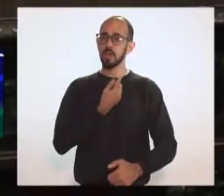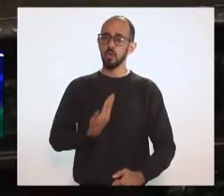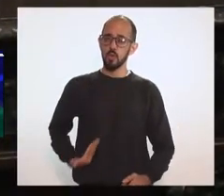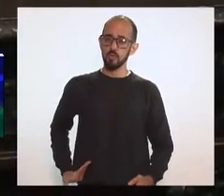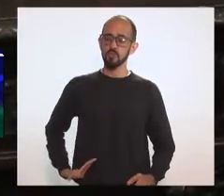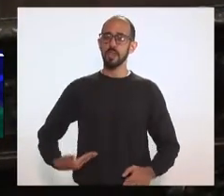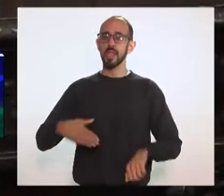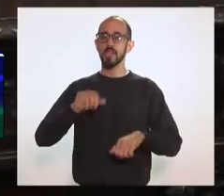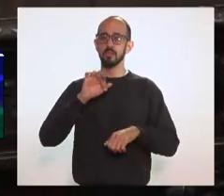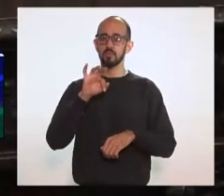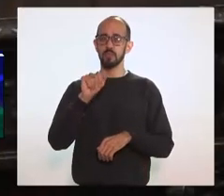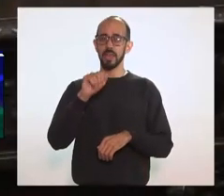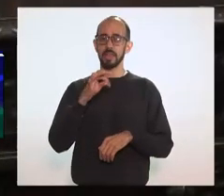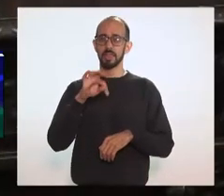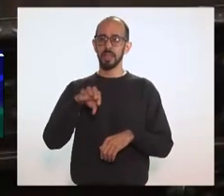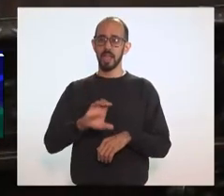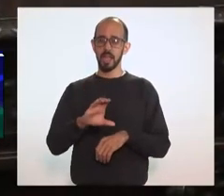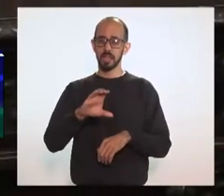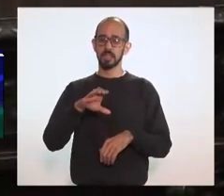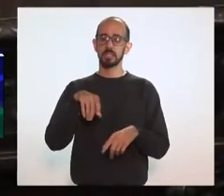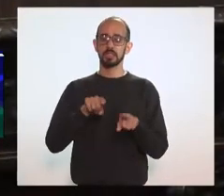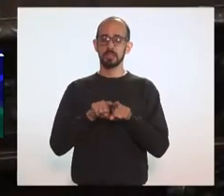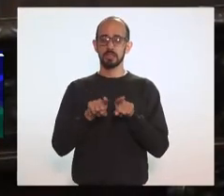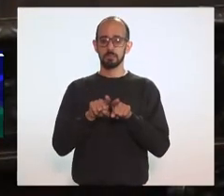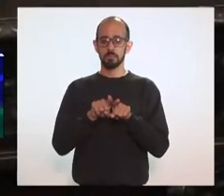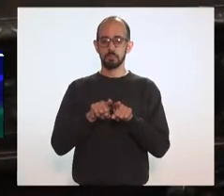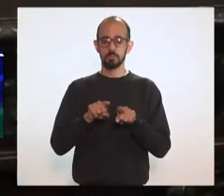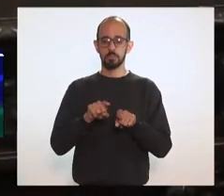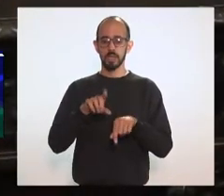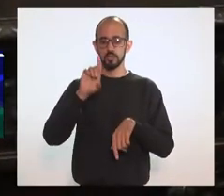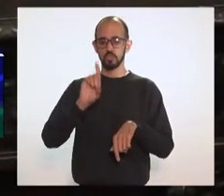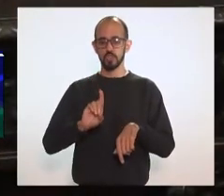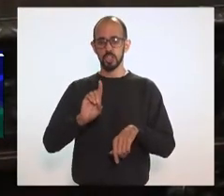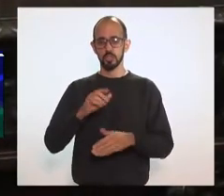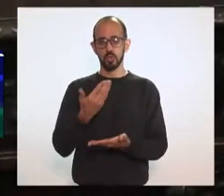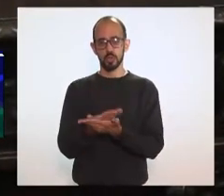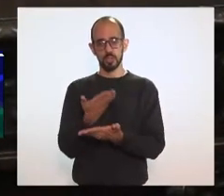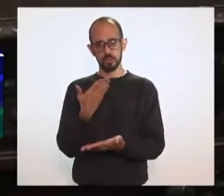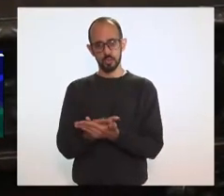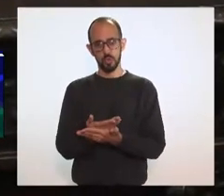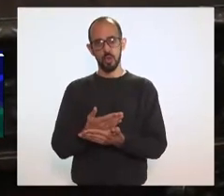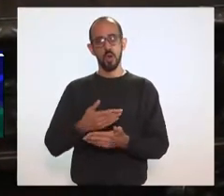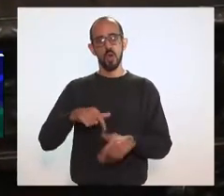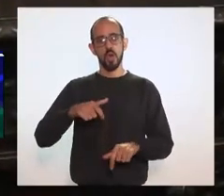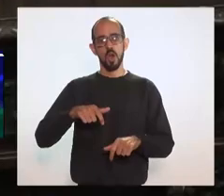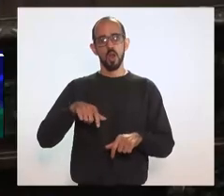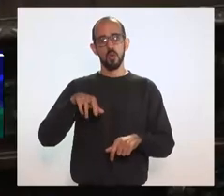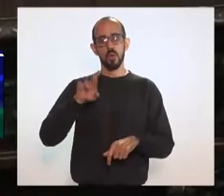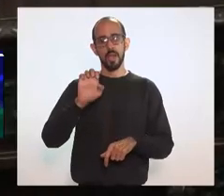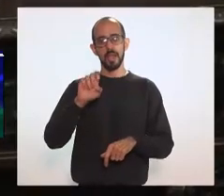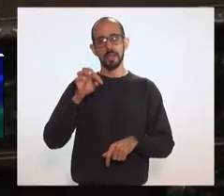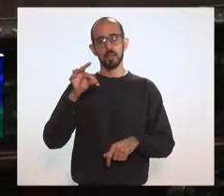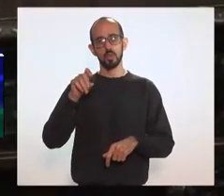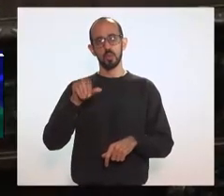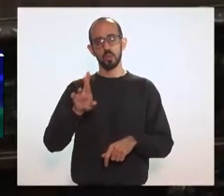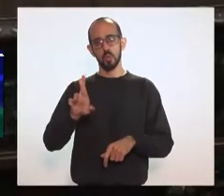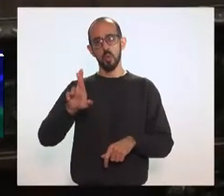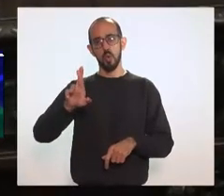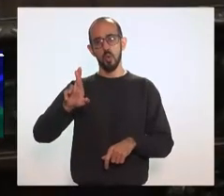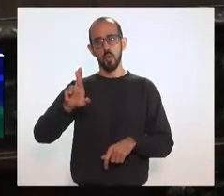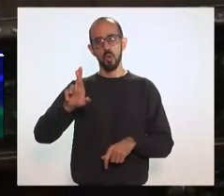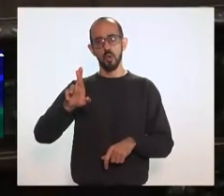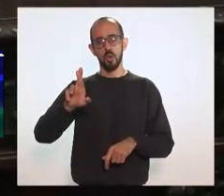envolvendo a FAETEC, envolvendo a direção do colégio, envolvendo a reitoria da UENF, envolvendo as comunidades acadêmicas